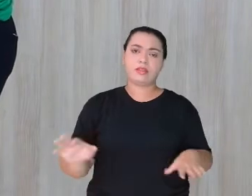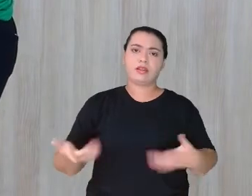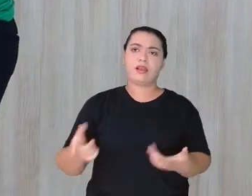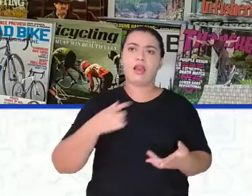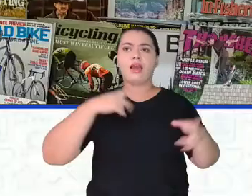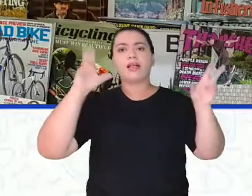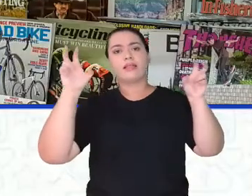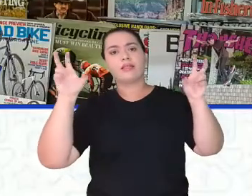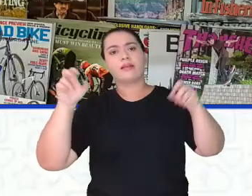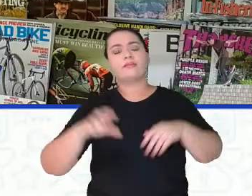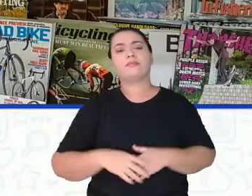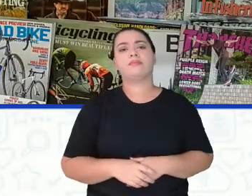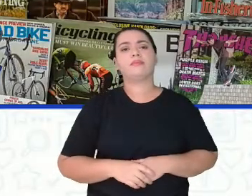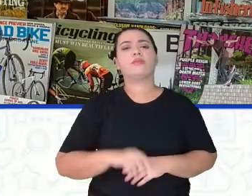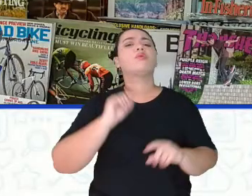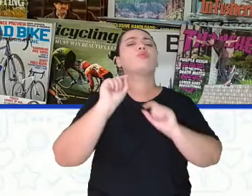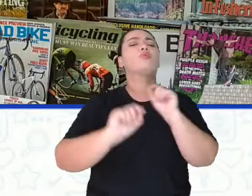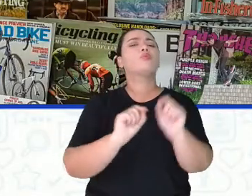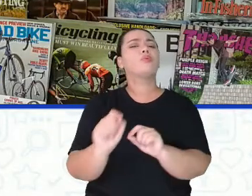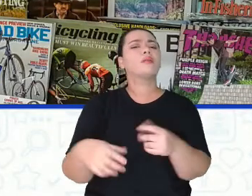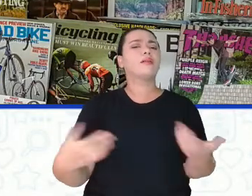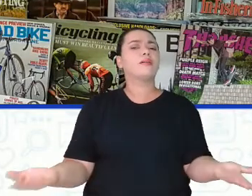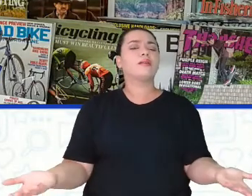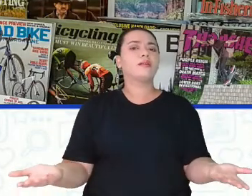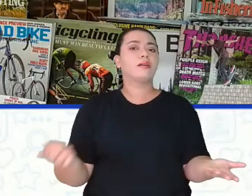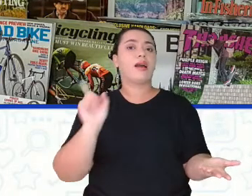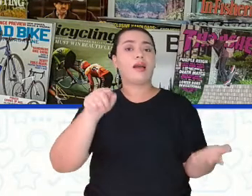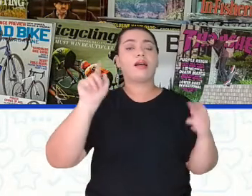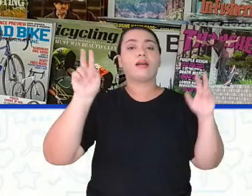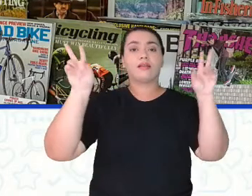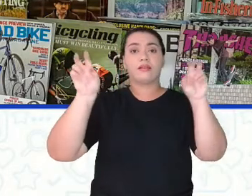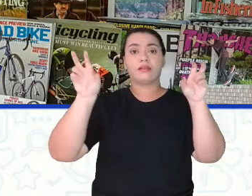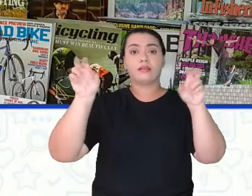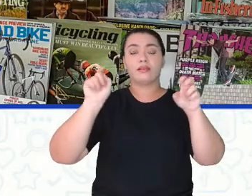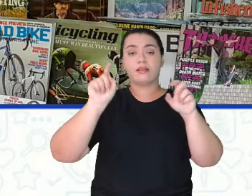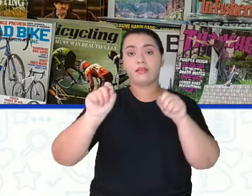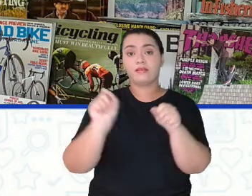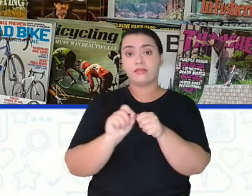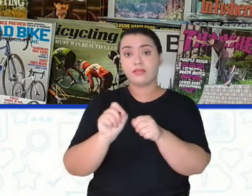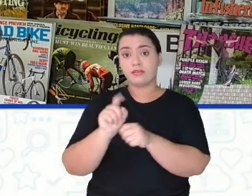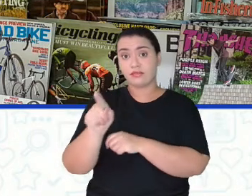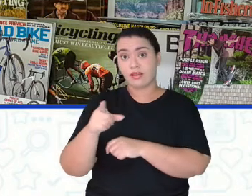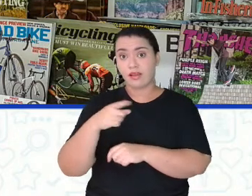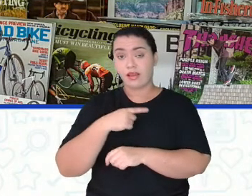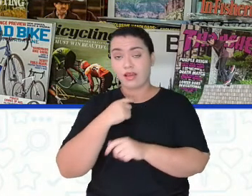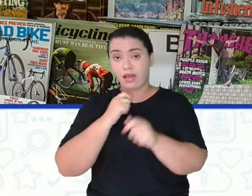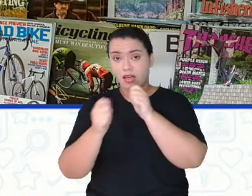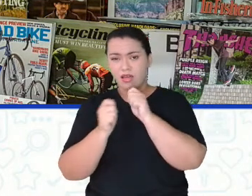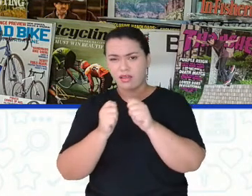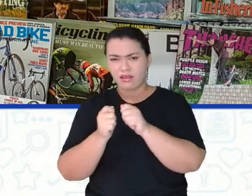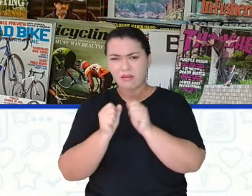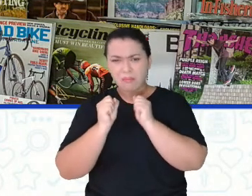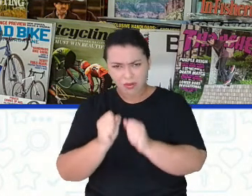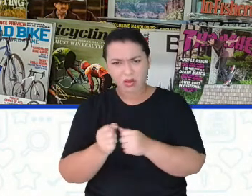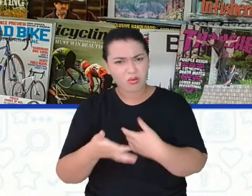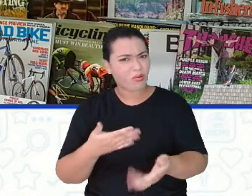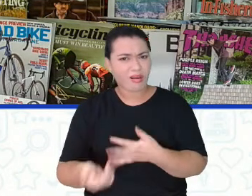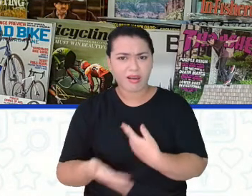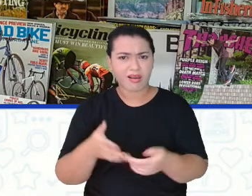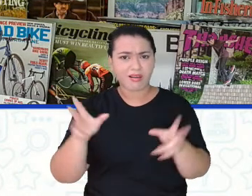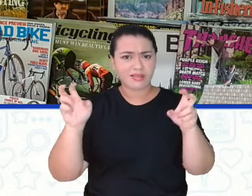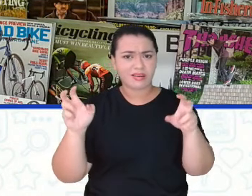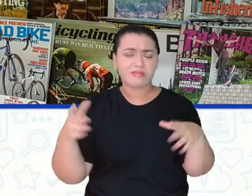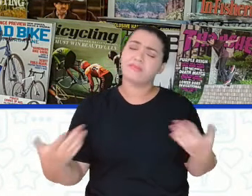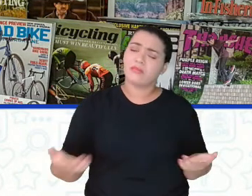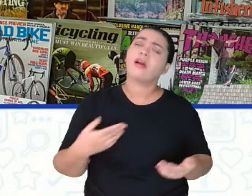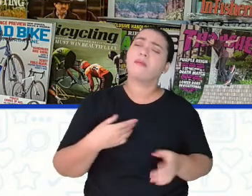temas. Sobre que tema é feita a reportagem. Pode ser qualquer tema? Pode, né?